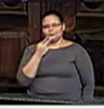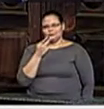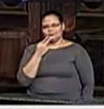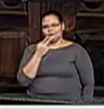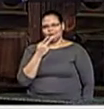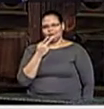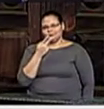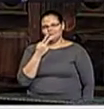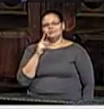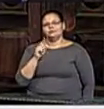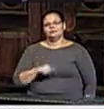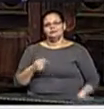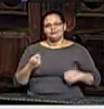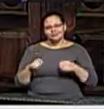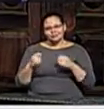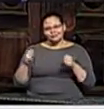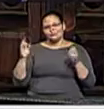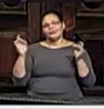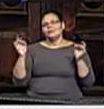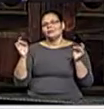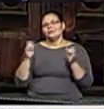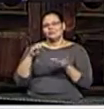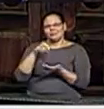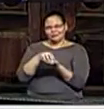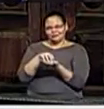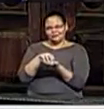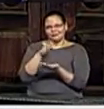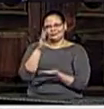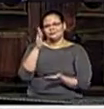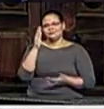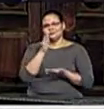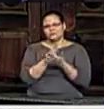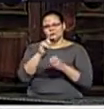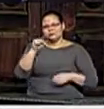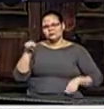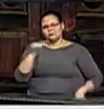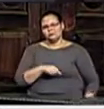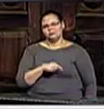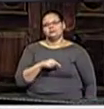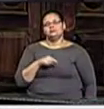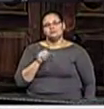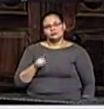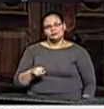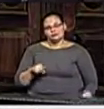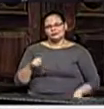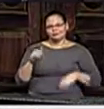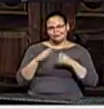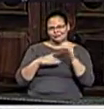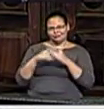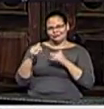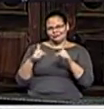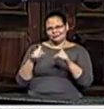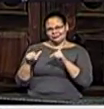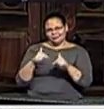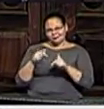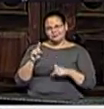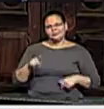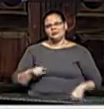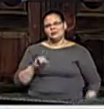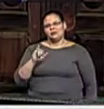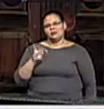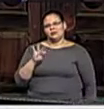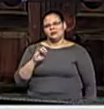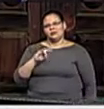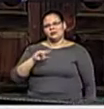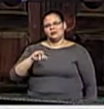falado, extinguiu o ITERJ. Quando a gente conversa com os profissionais do ITERJ, o que que eles afirmam?